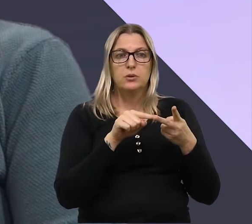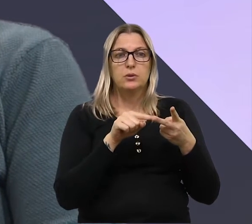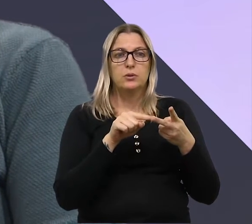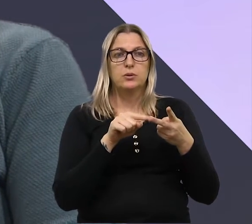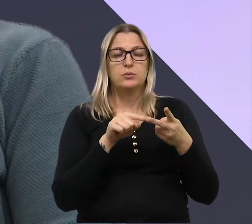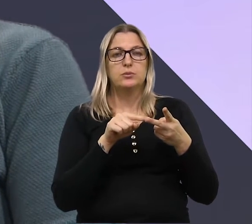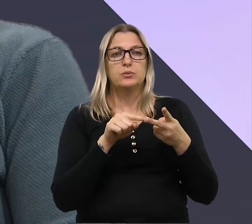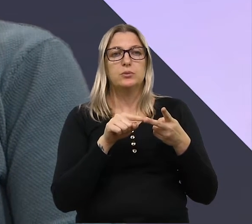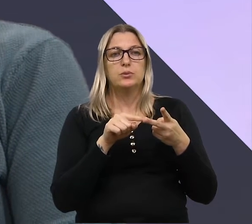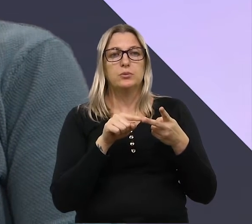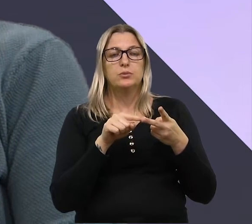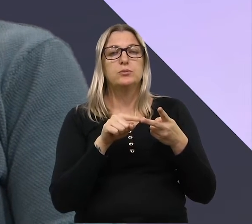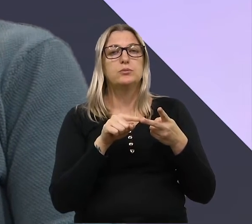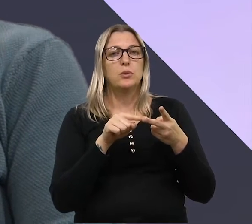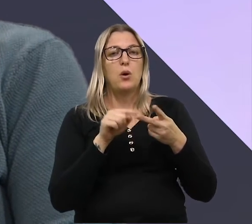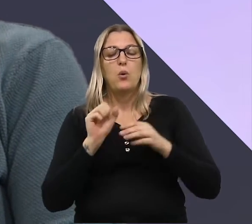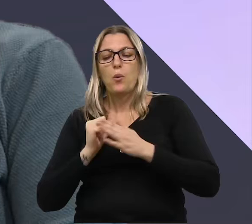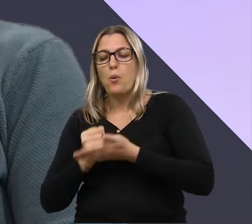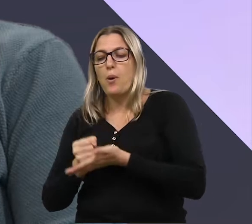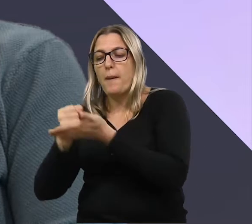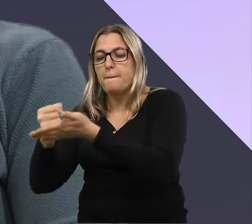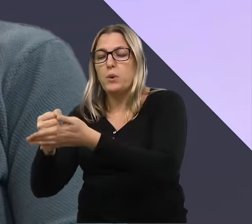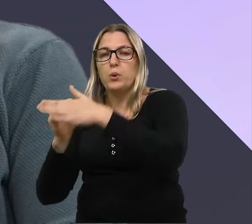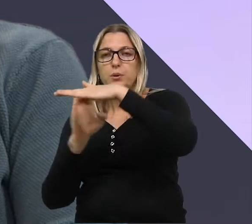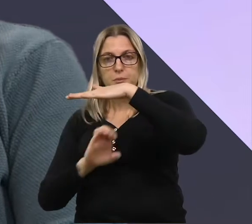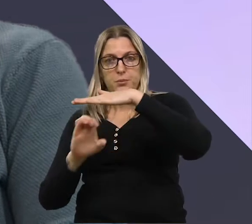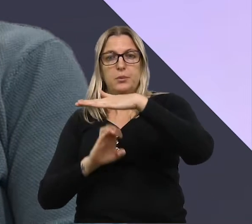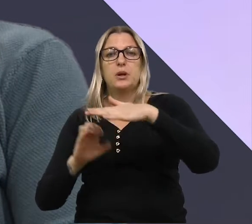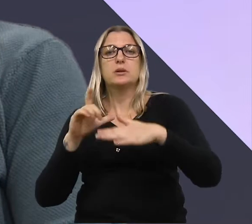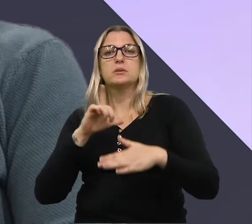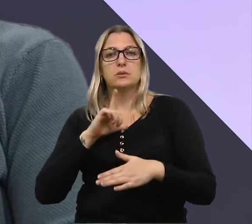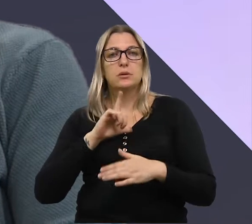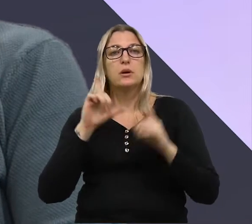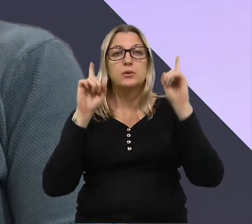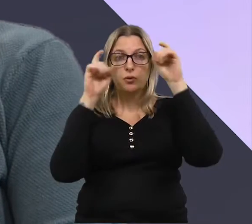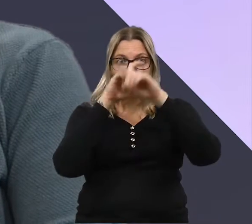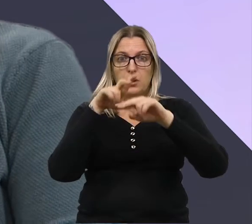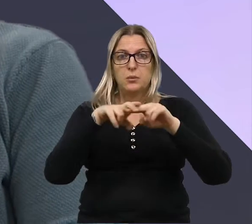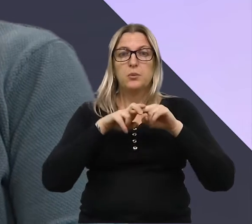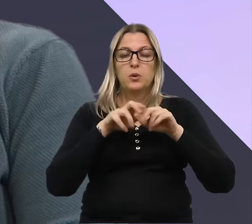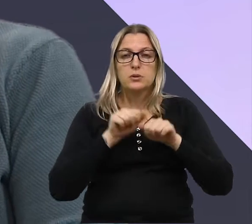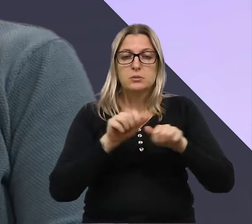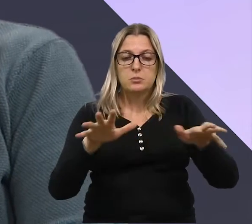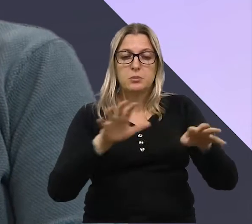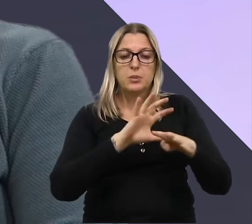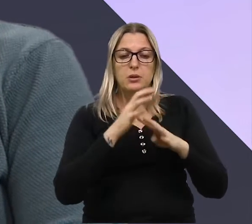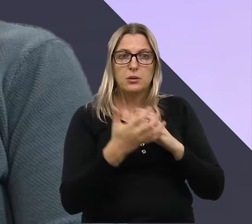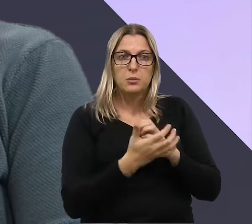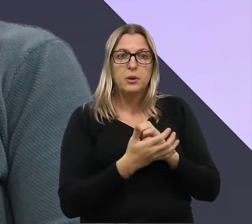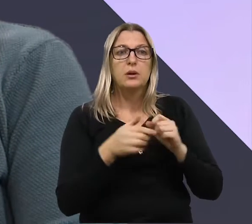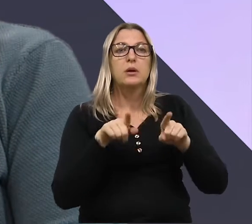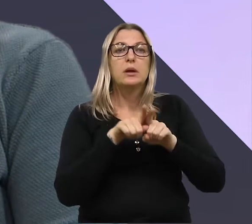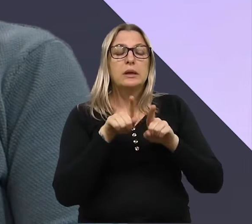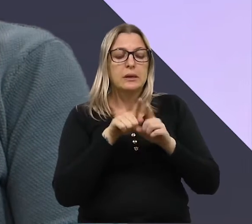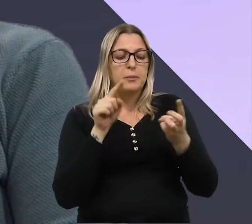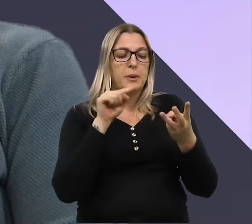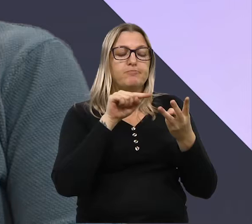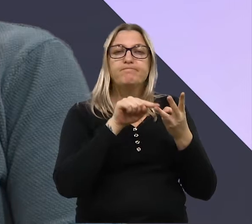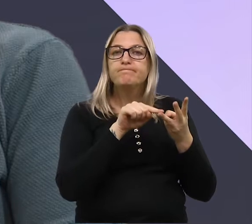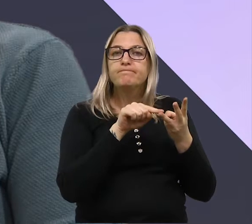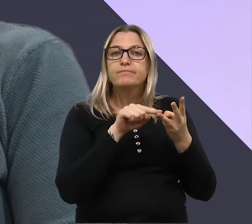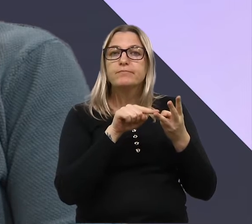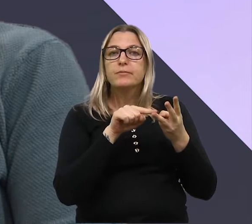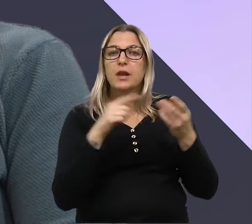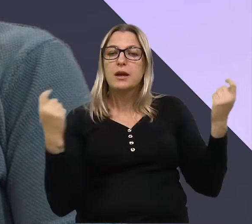justamente diz que nós falamos do crédito para as empresas que estão passando por dificuldades né para depender minha e que ela parte da qualificação